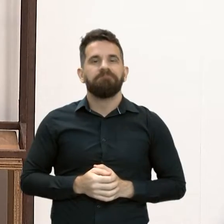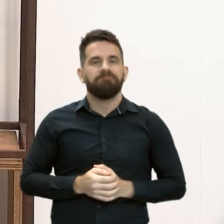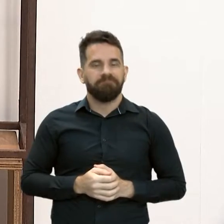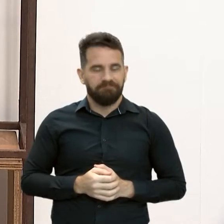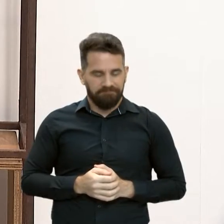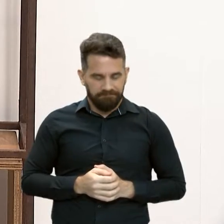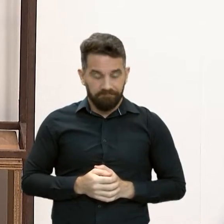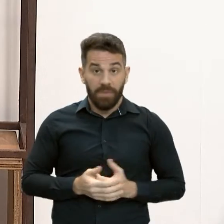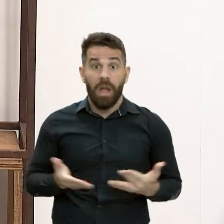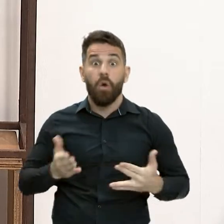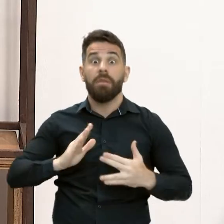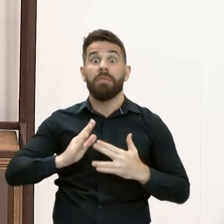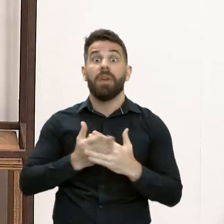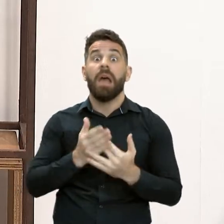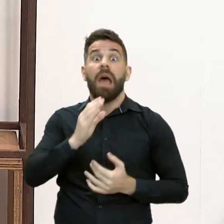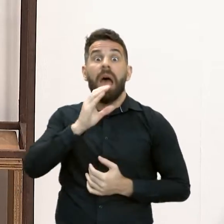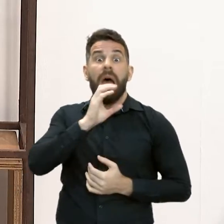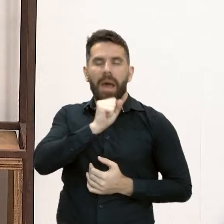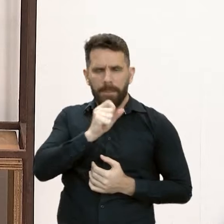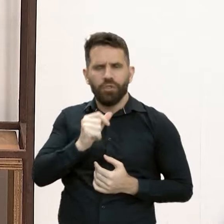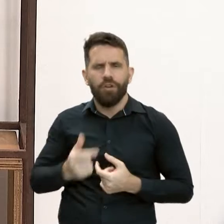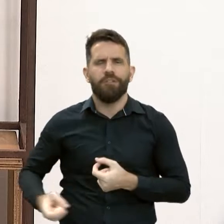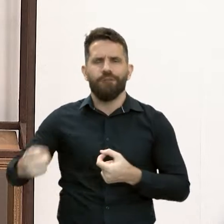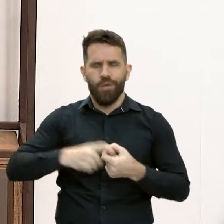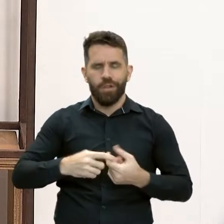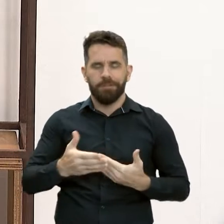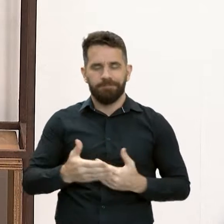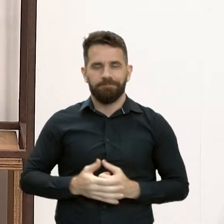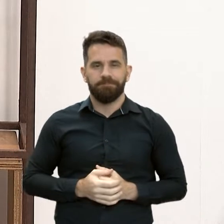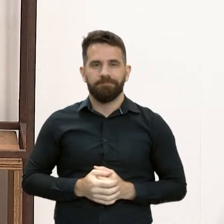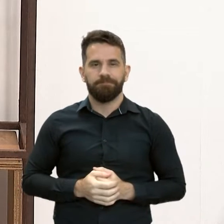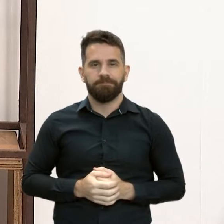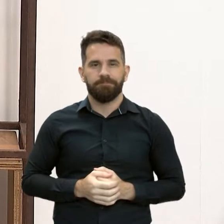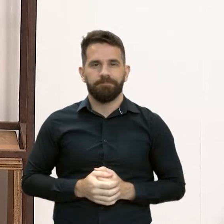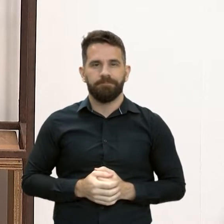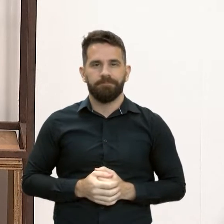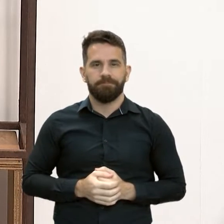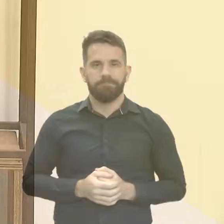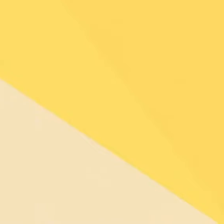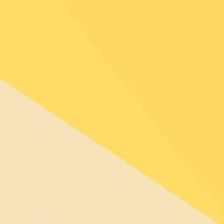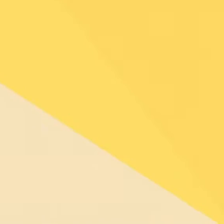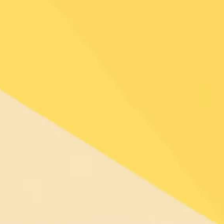Agora vamos para um intervalo rapidinho, já já voltamos.